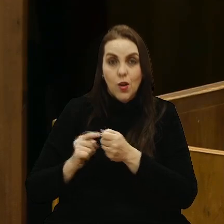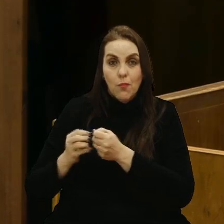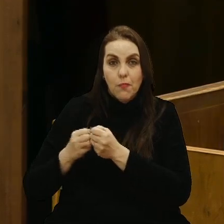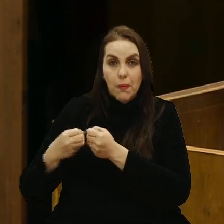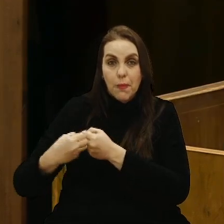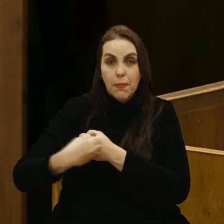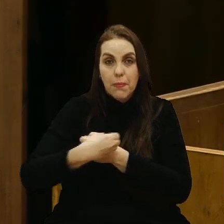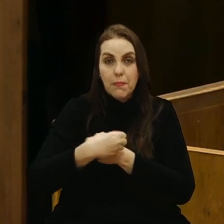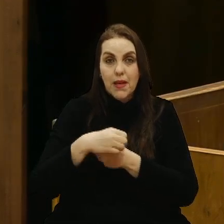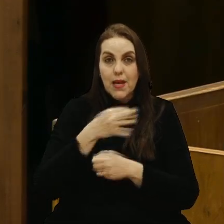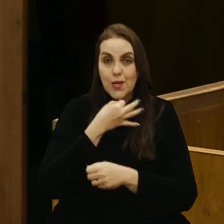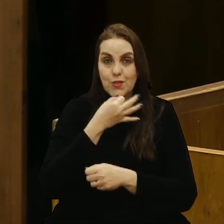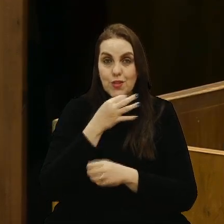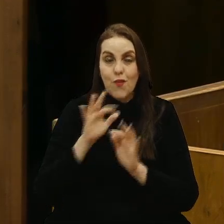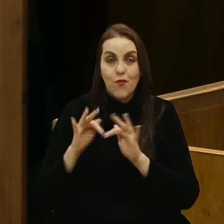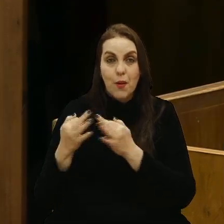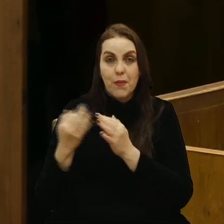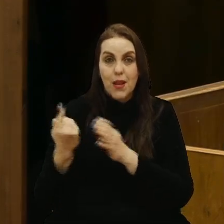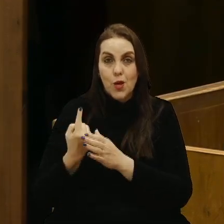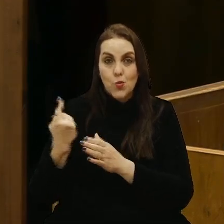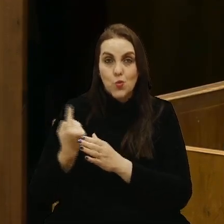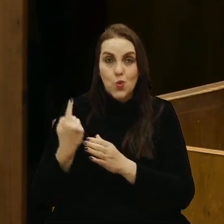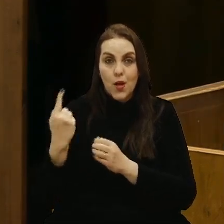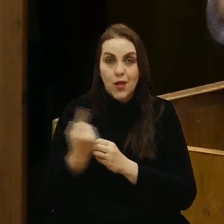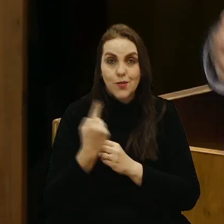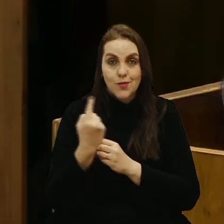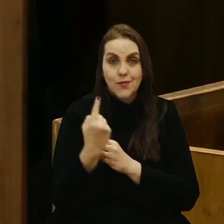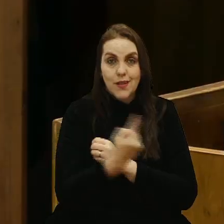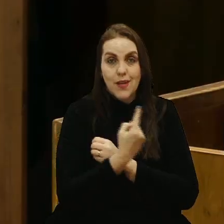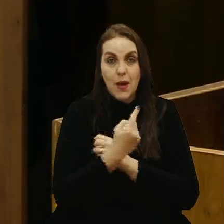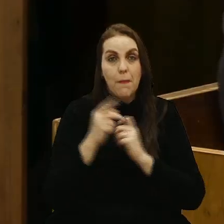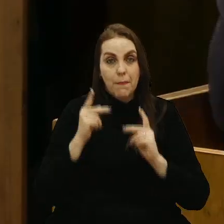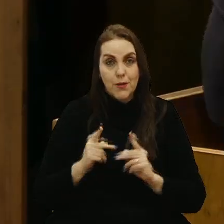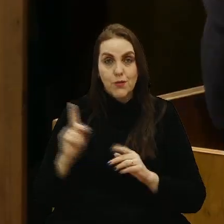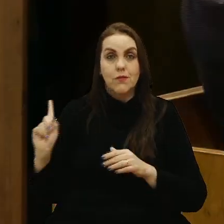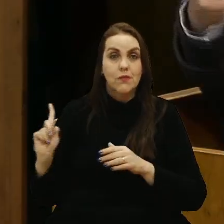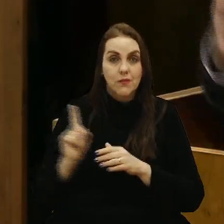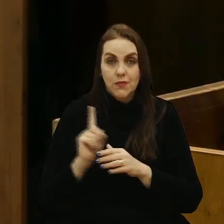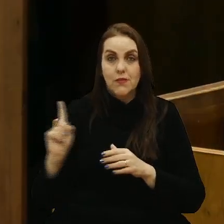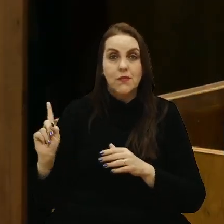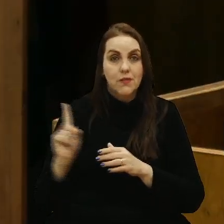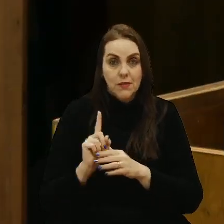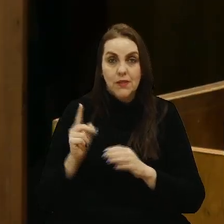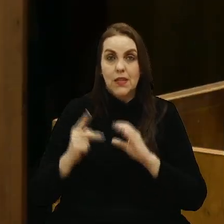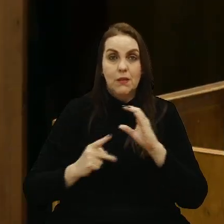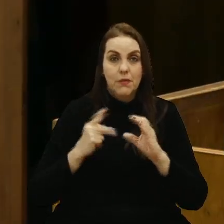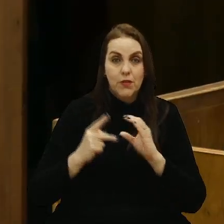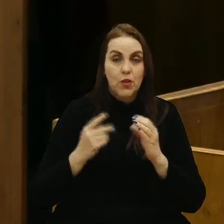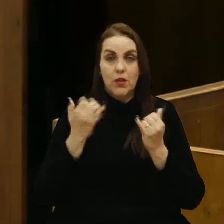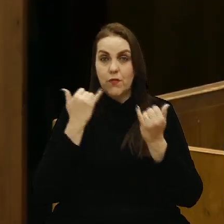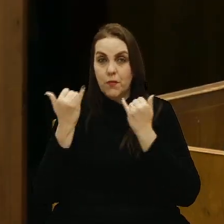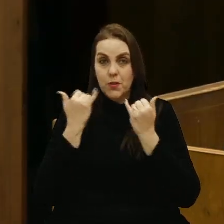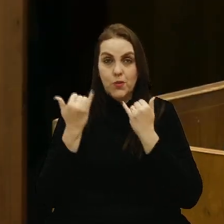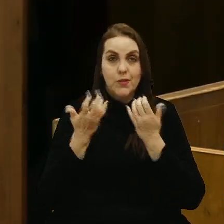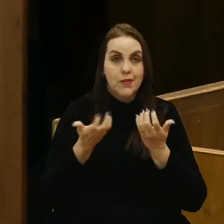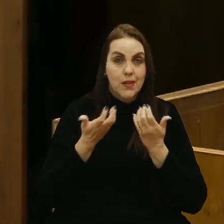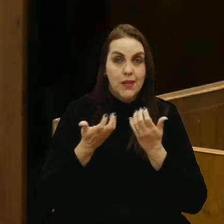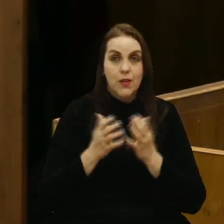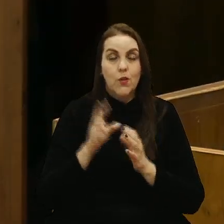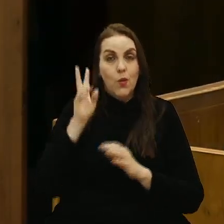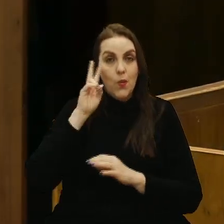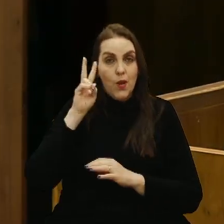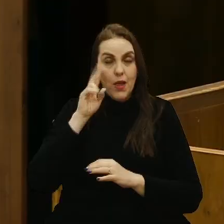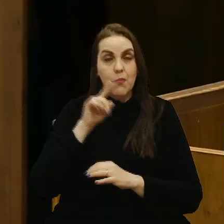termos famílias isoladas em Caxias e as pessoas vindo aqui na Câmara querendo saber informação. Eu lembro ali da